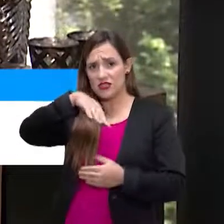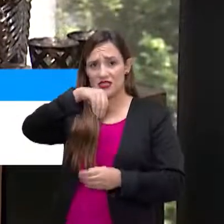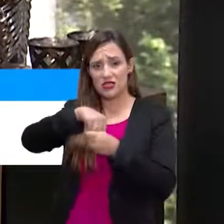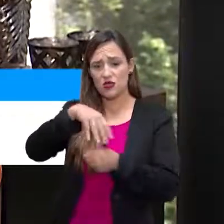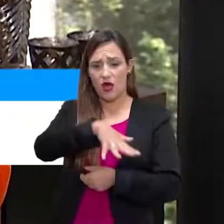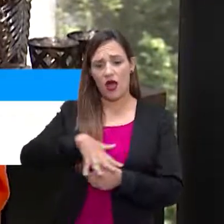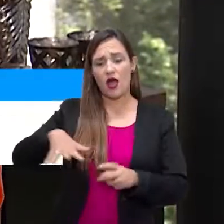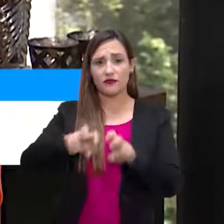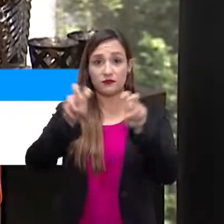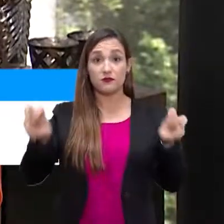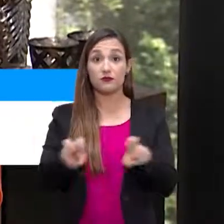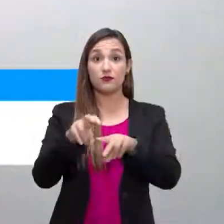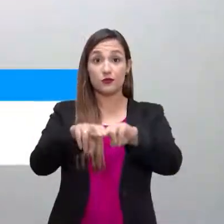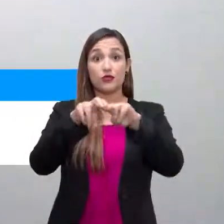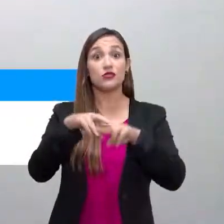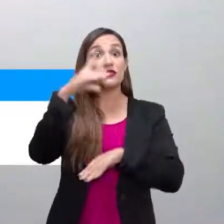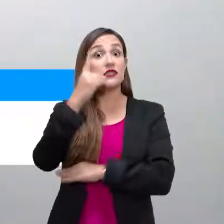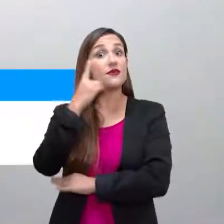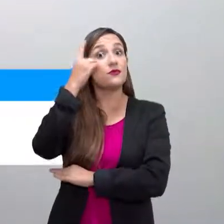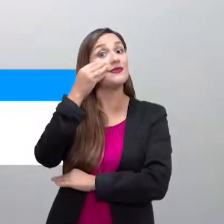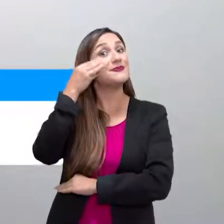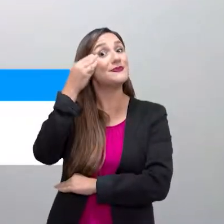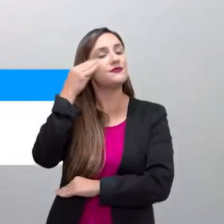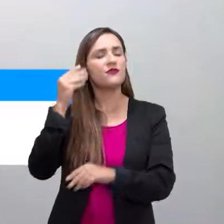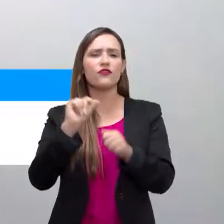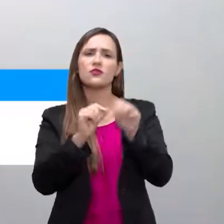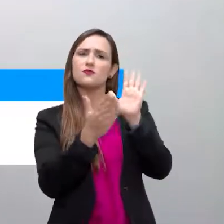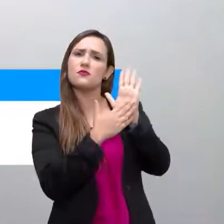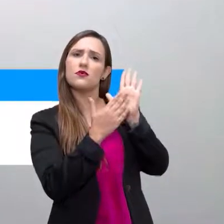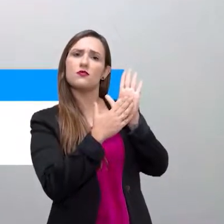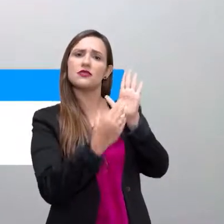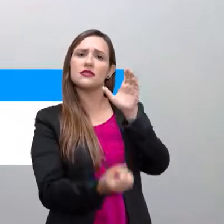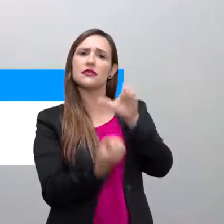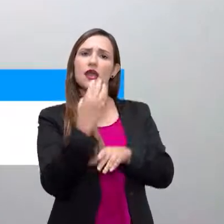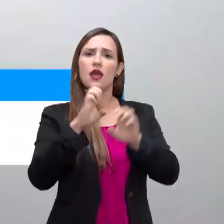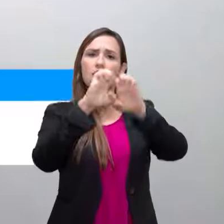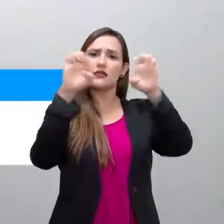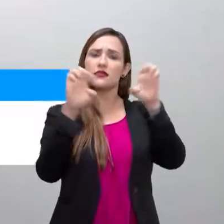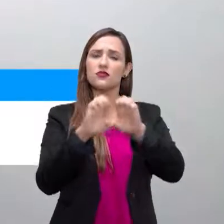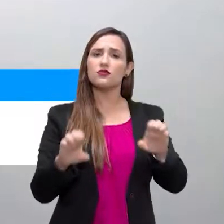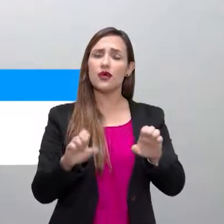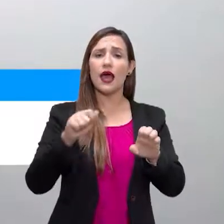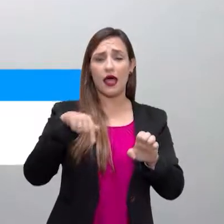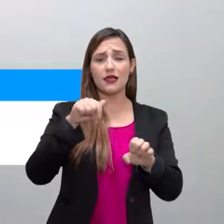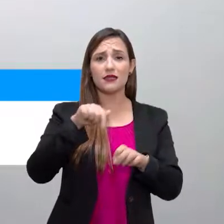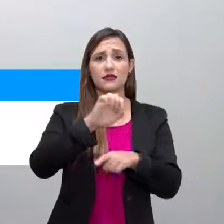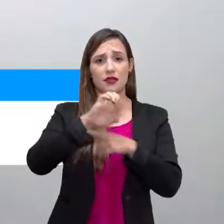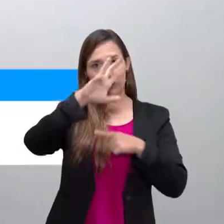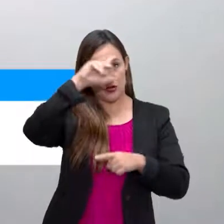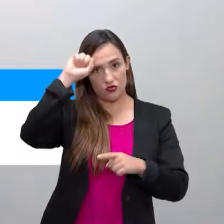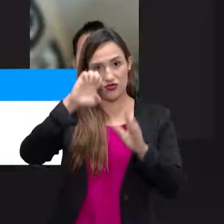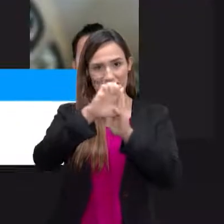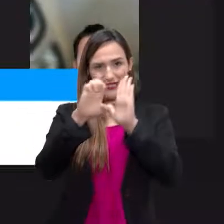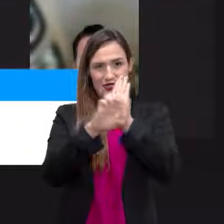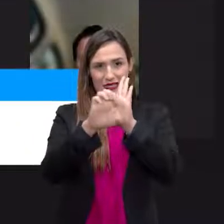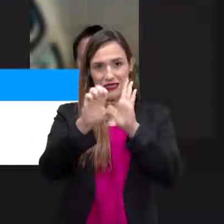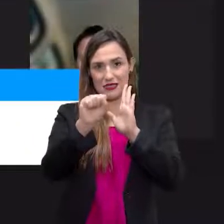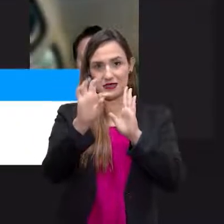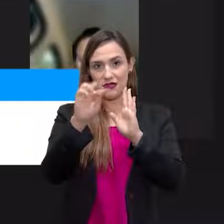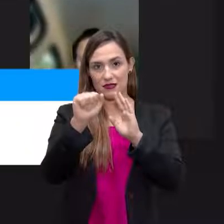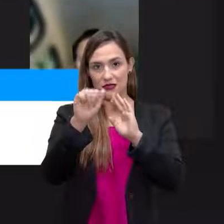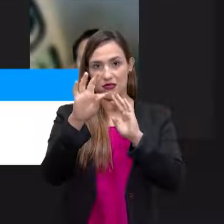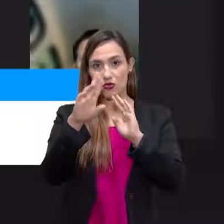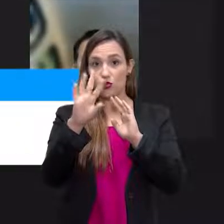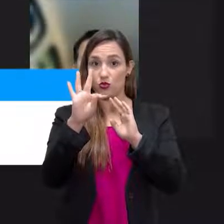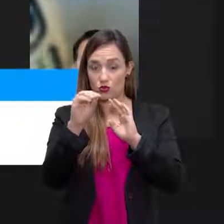até mesmo no ambiente digital, a deputada Mara Caseiro, do PSDB, propôs a criação de um estatuto em Mato Grosso do Sul. A medida